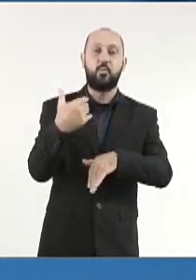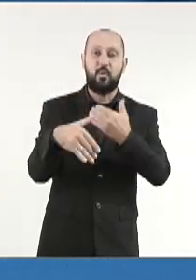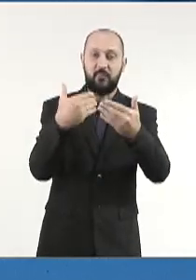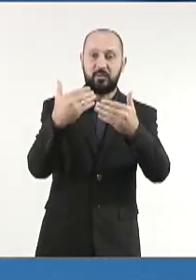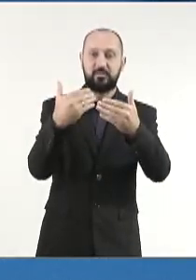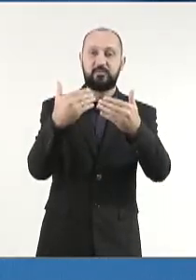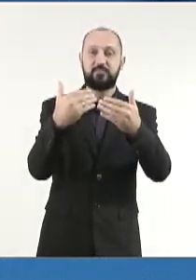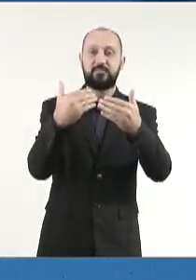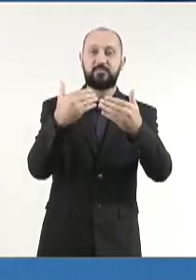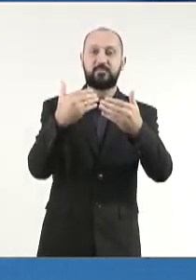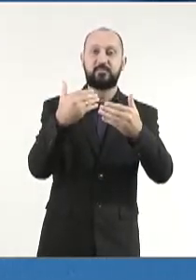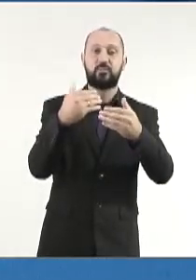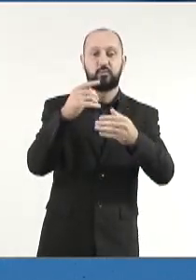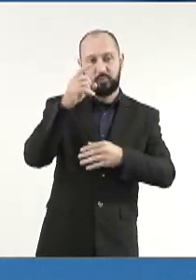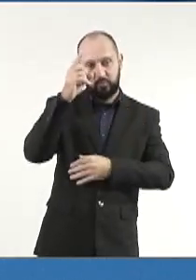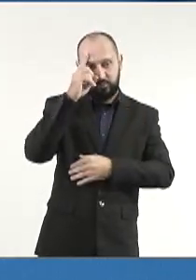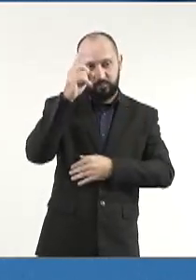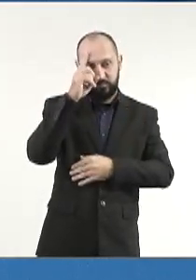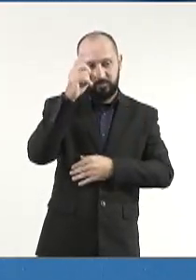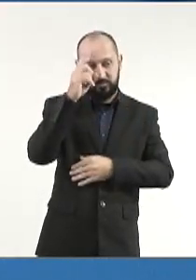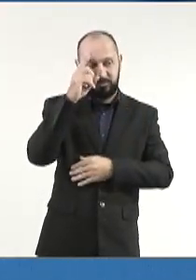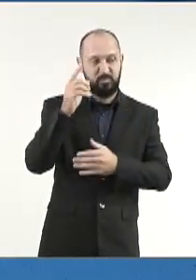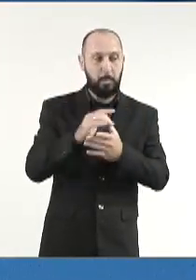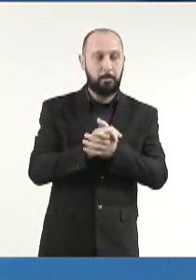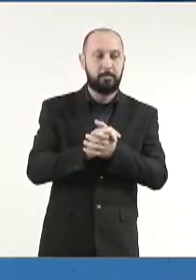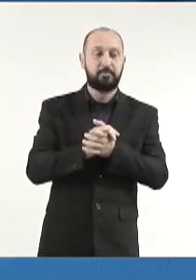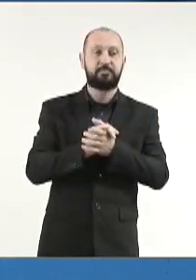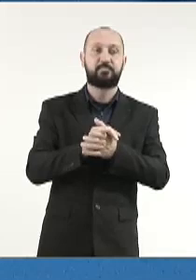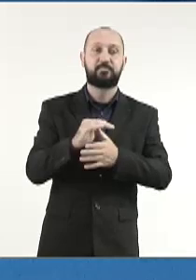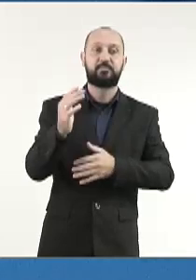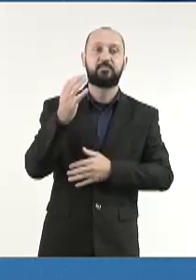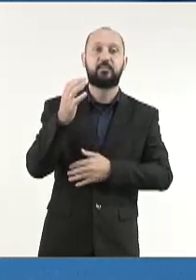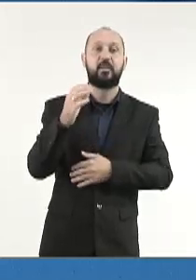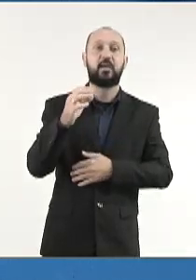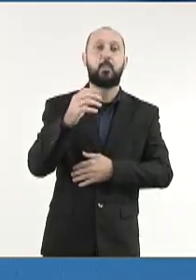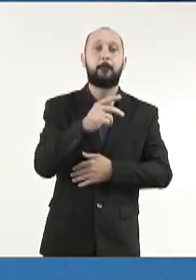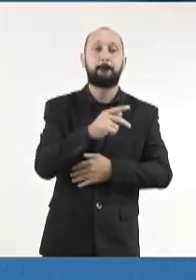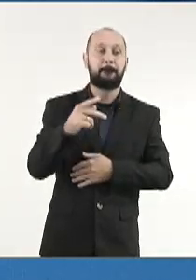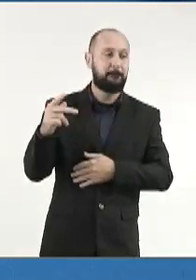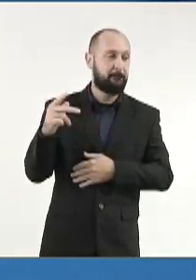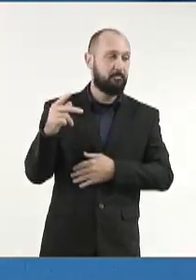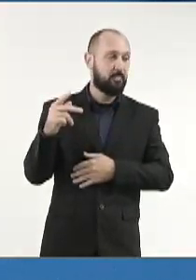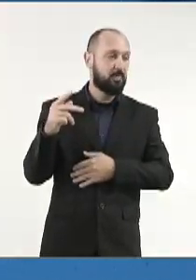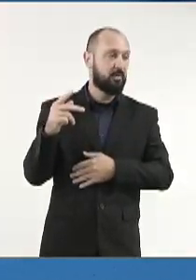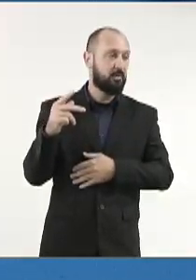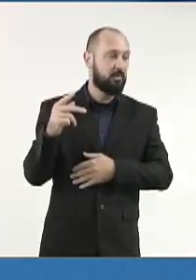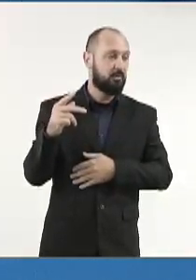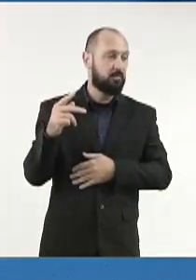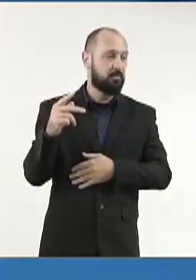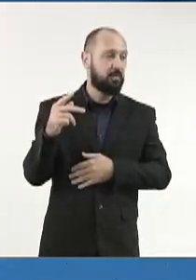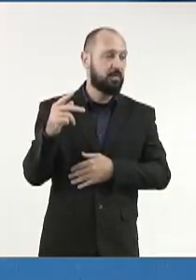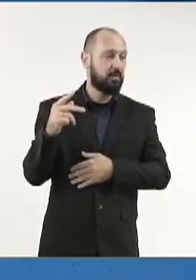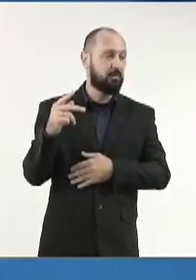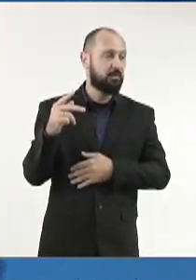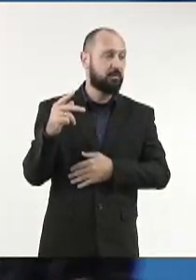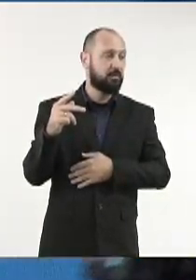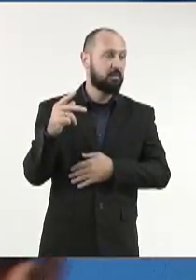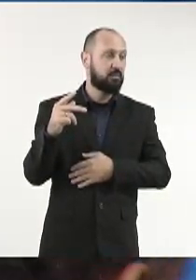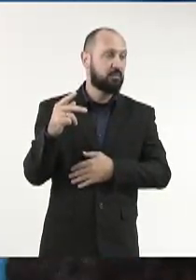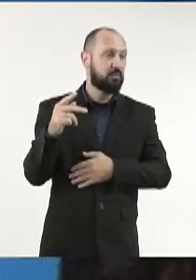avanços dia após dia. E quero aqui, senhor presidente, fazer a leitura de